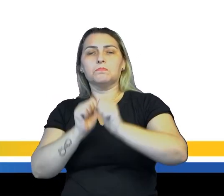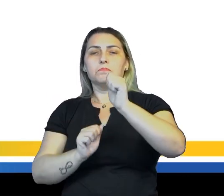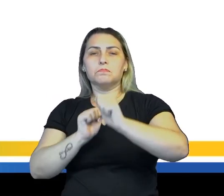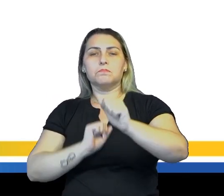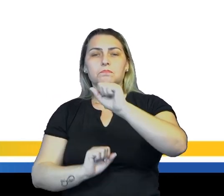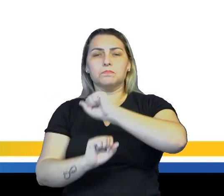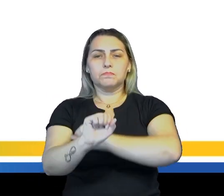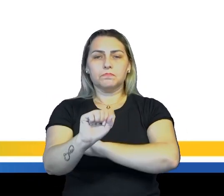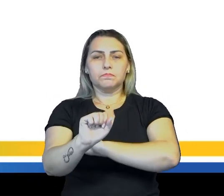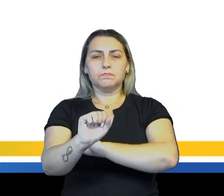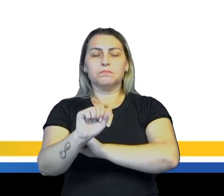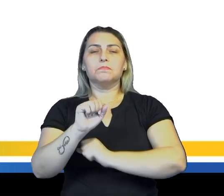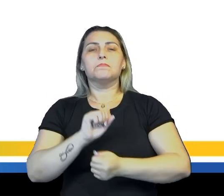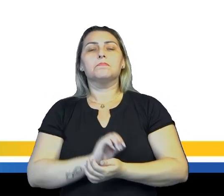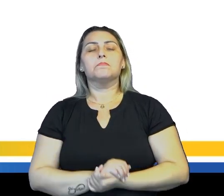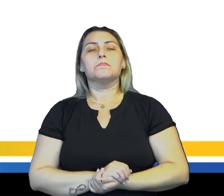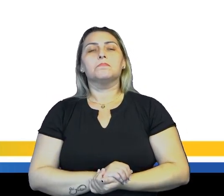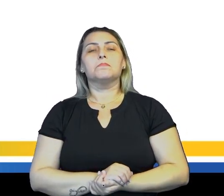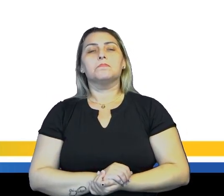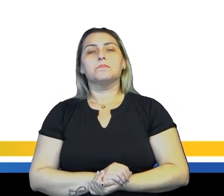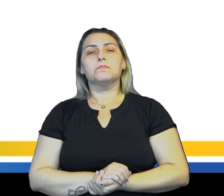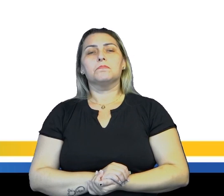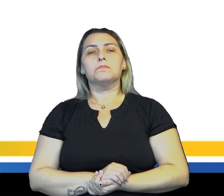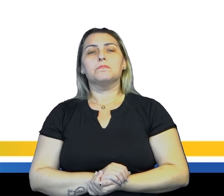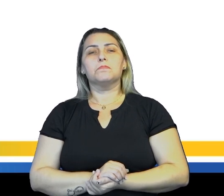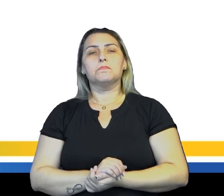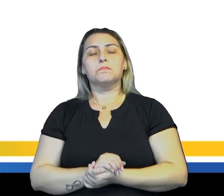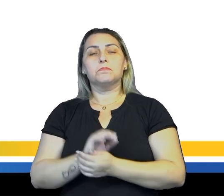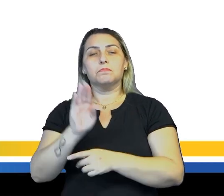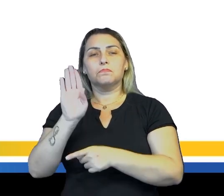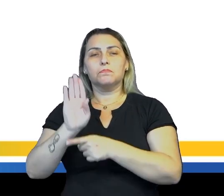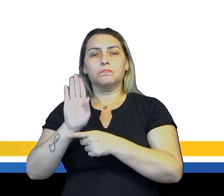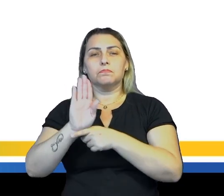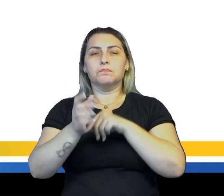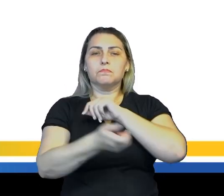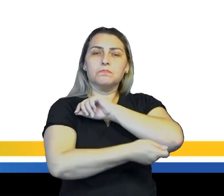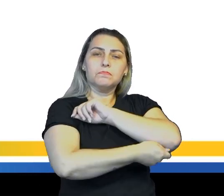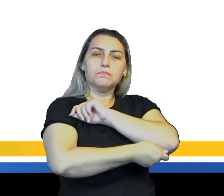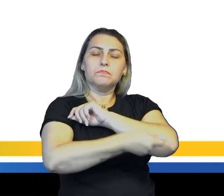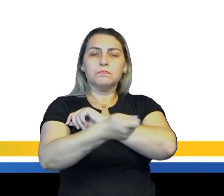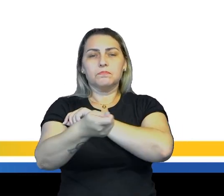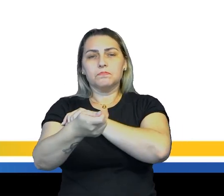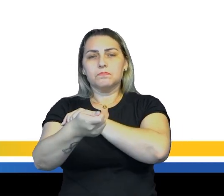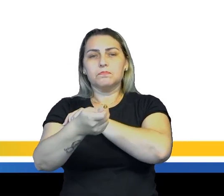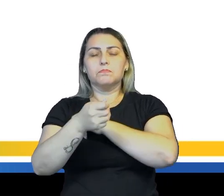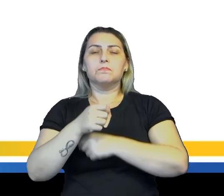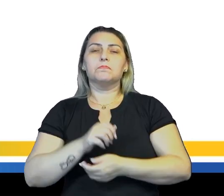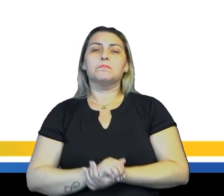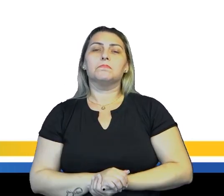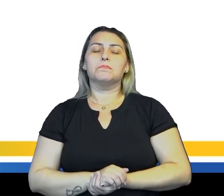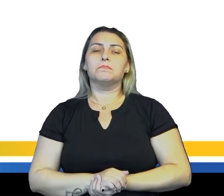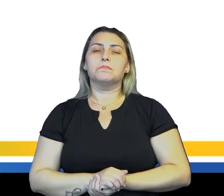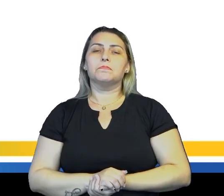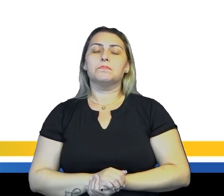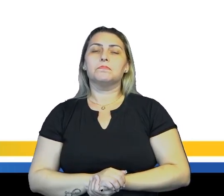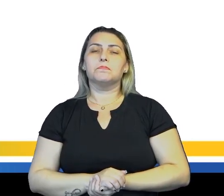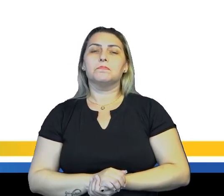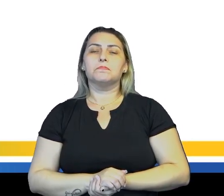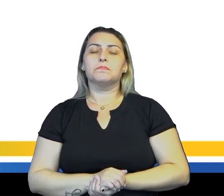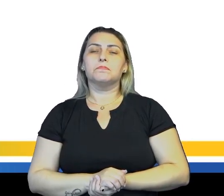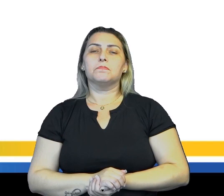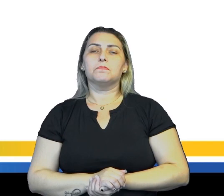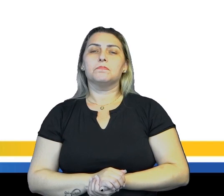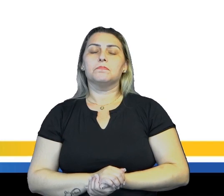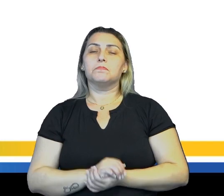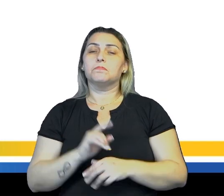a atenção tá fácil porque eu já mencionei que é uma coisa bem específica lançamento de dardo dardo é